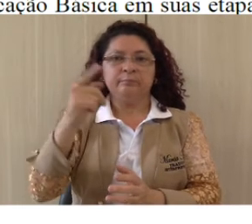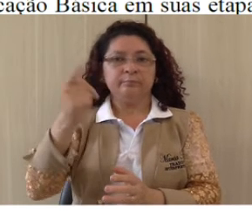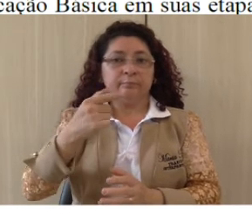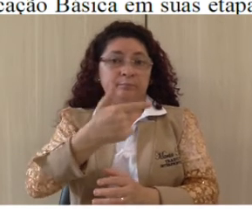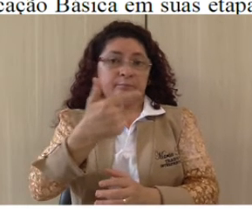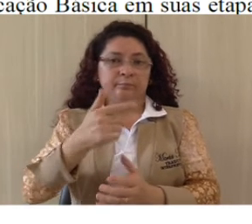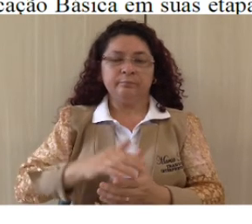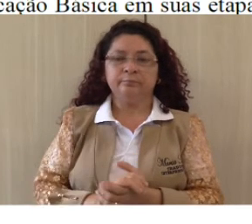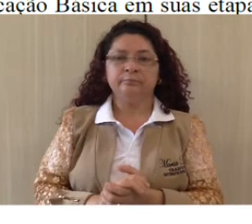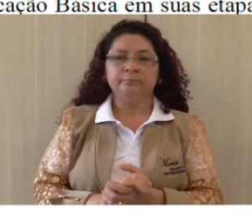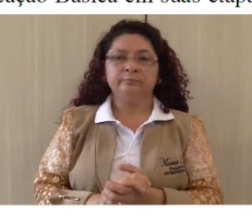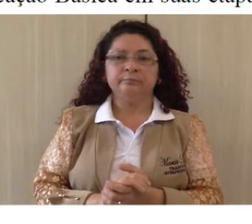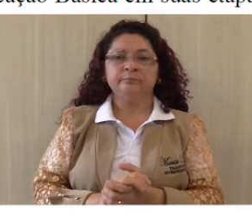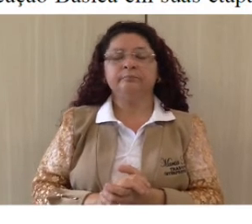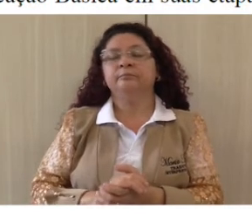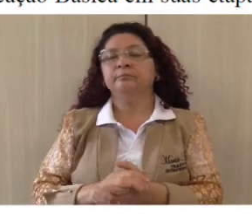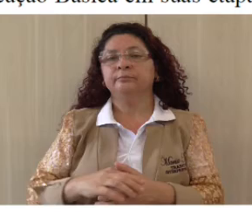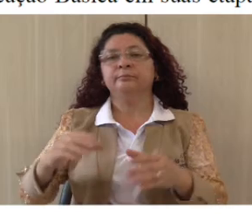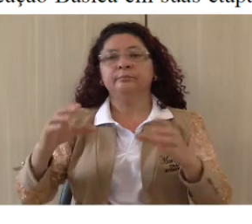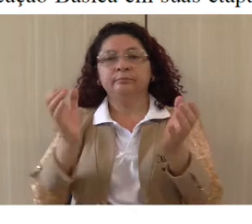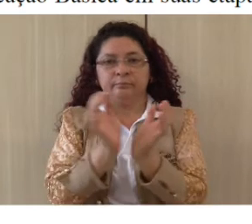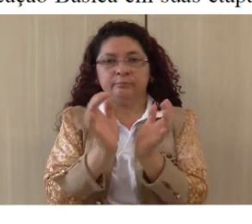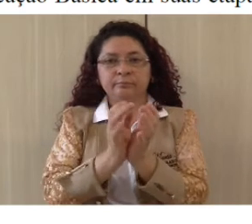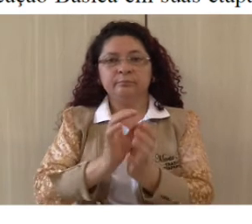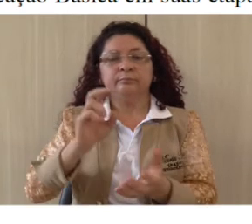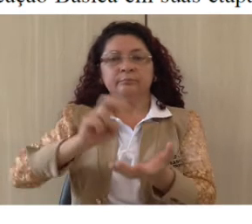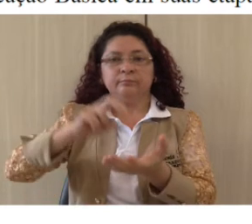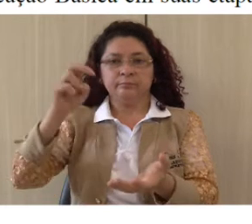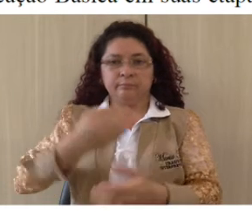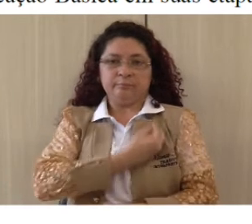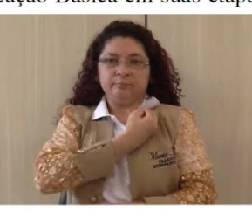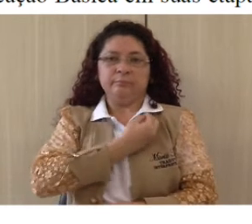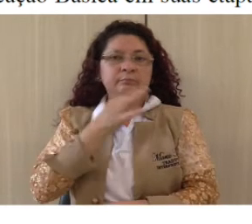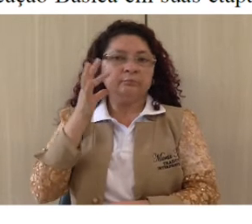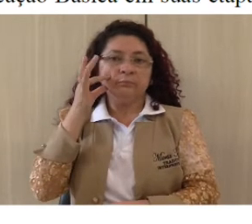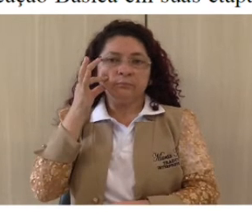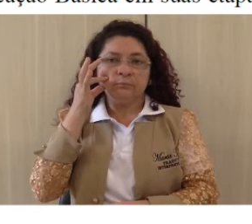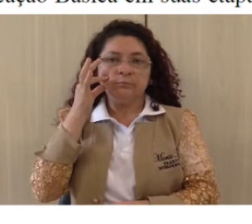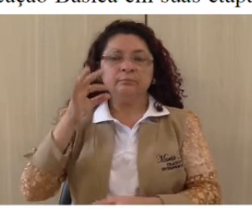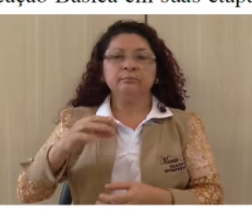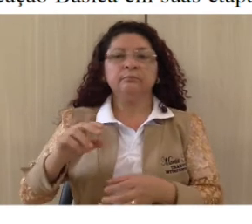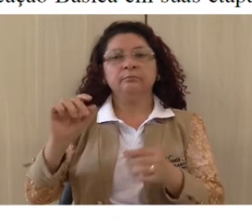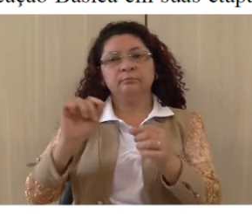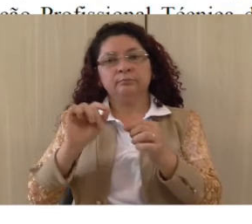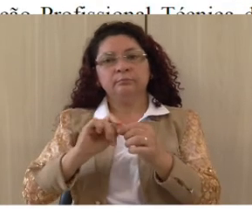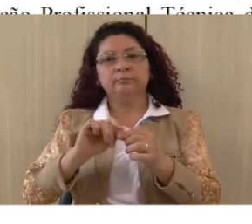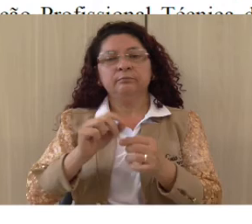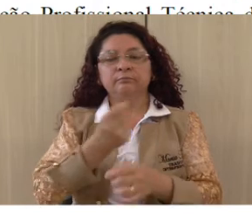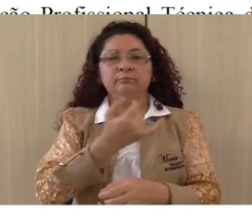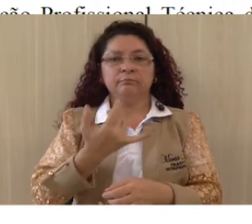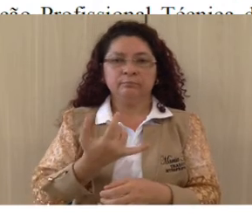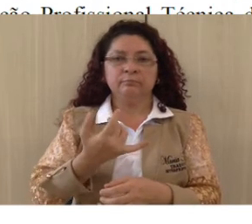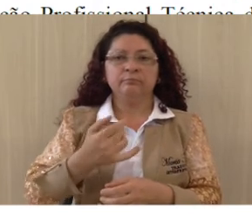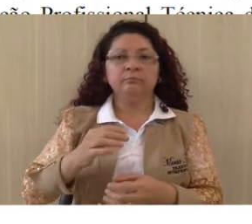2022/2, pelo turno da manhã, na modalidade presencial, que será realizada nas datas e